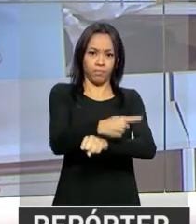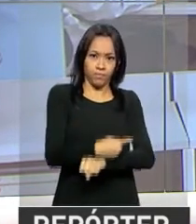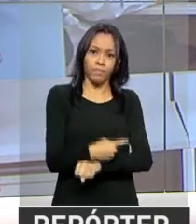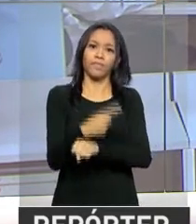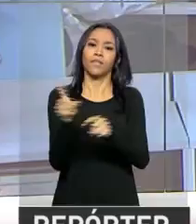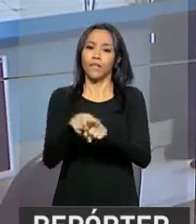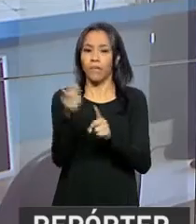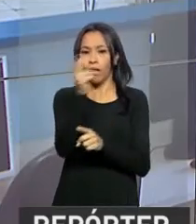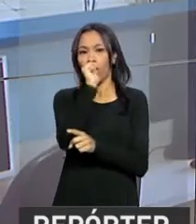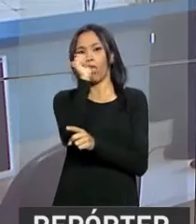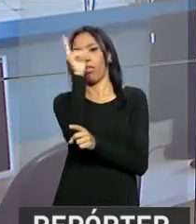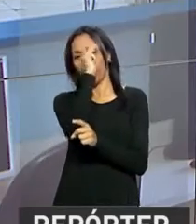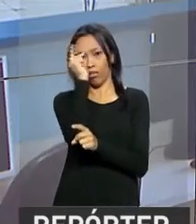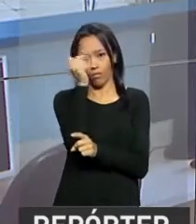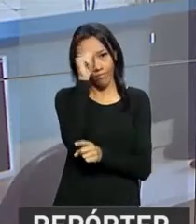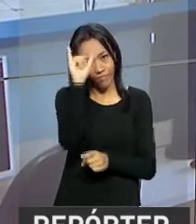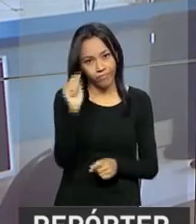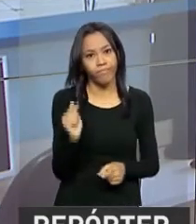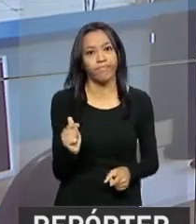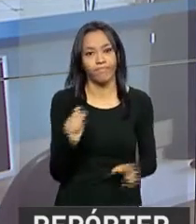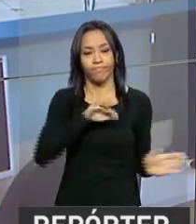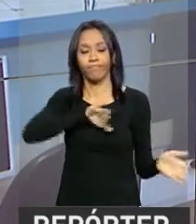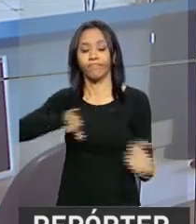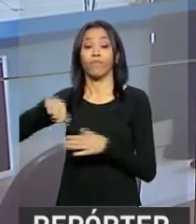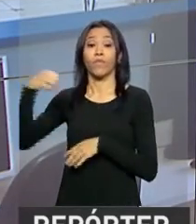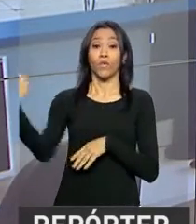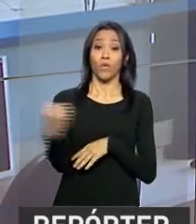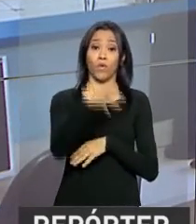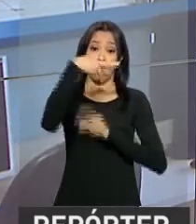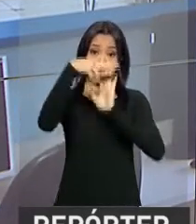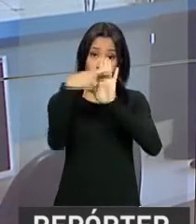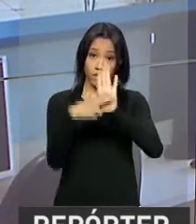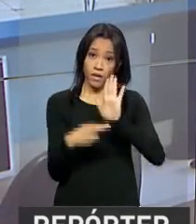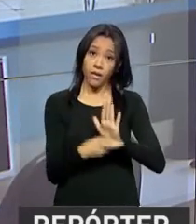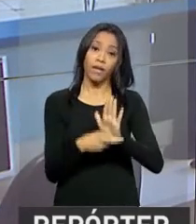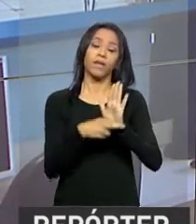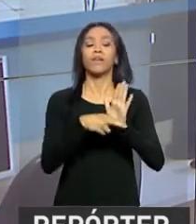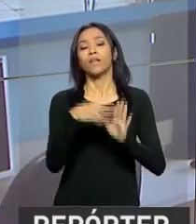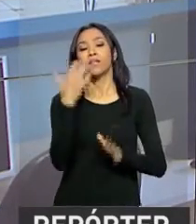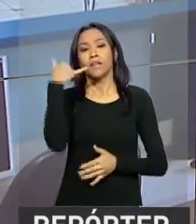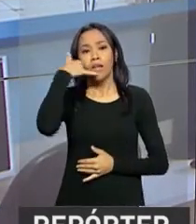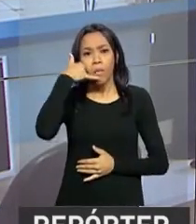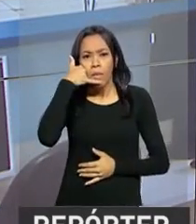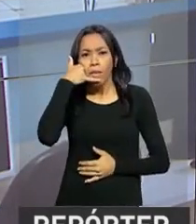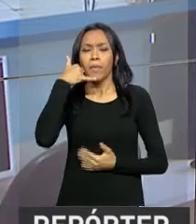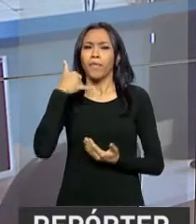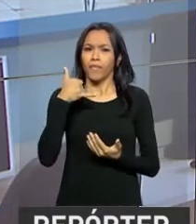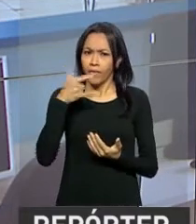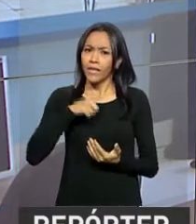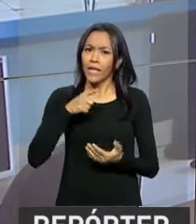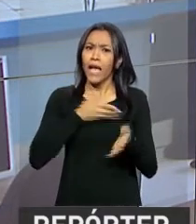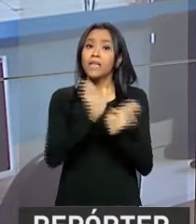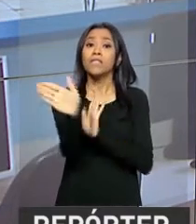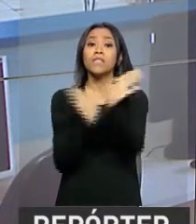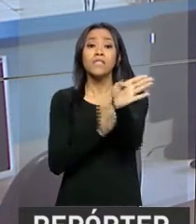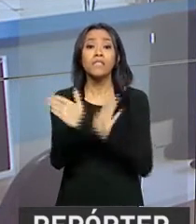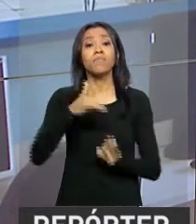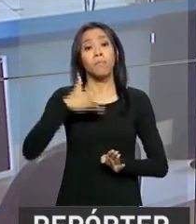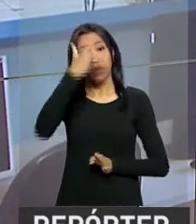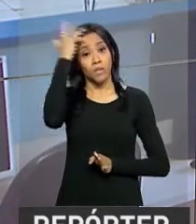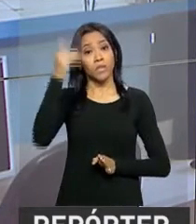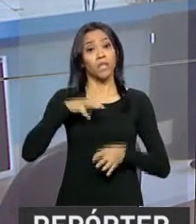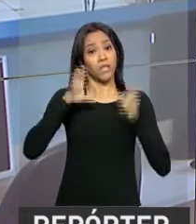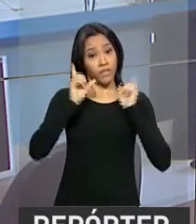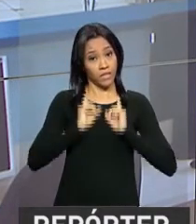ao volante. Novas regras vão tornar os serviços de telefonia mais acessíveis para pessoas com deficiência